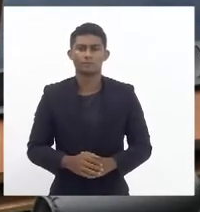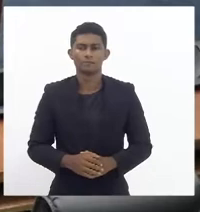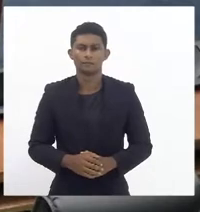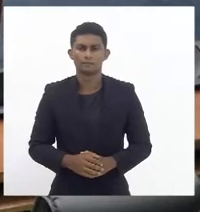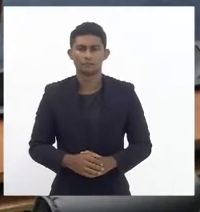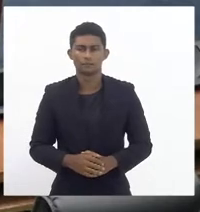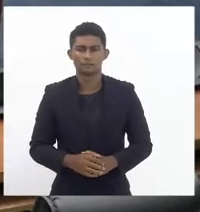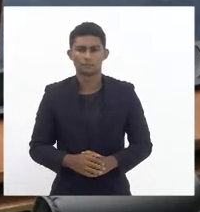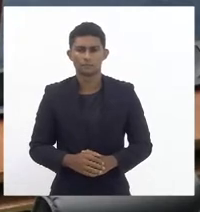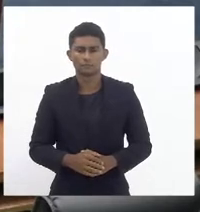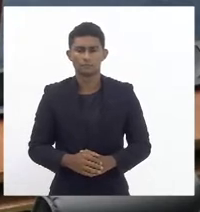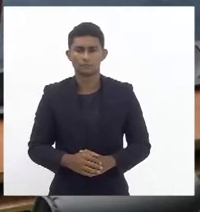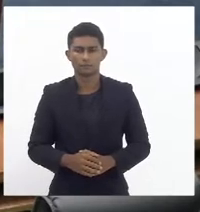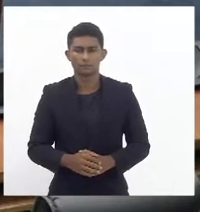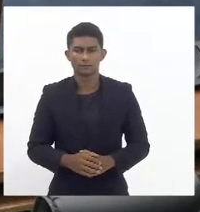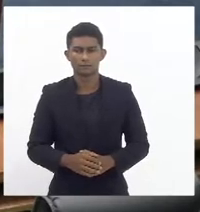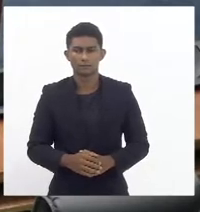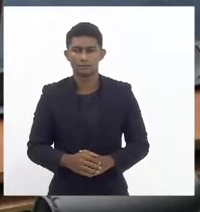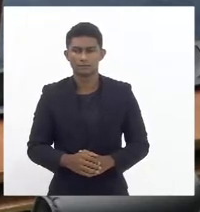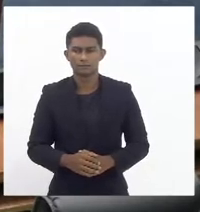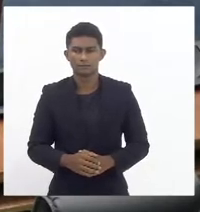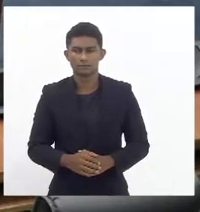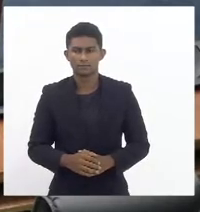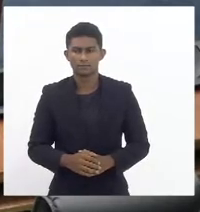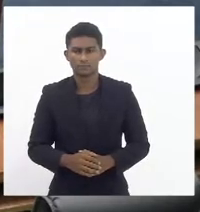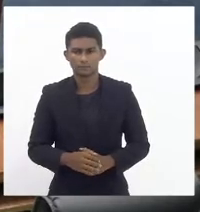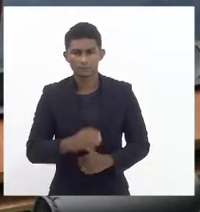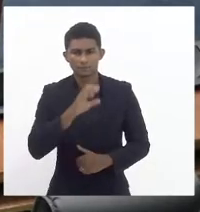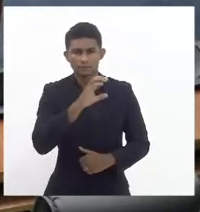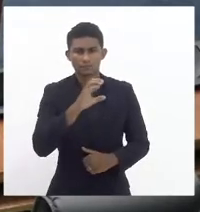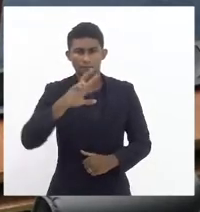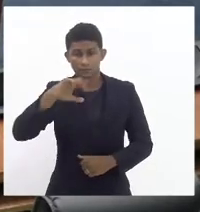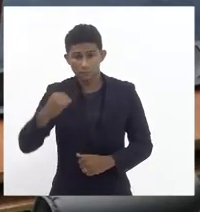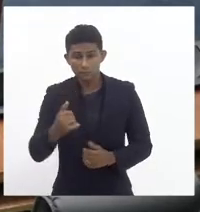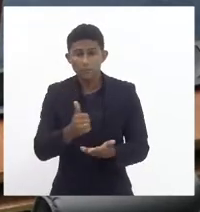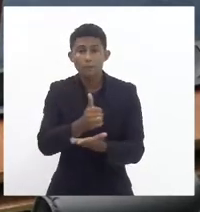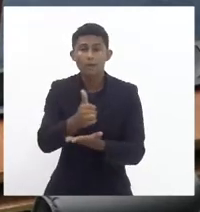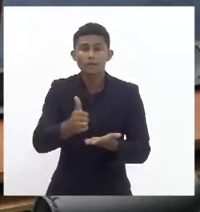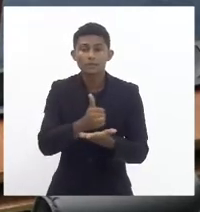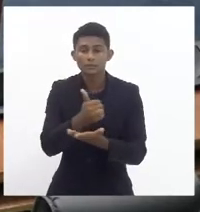vou perguntar aqui a base da ccj